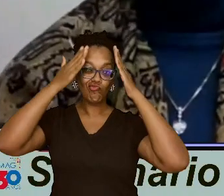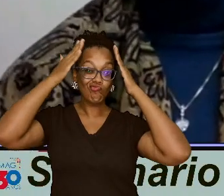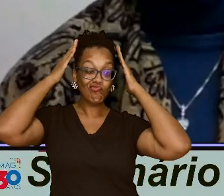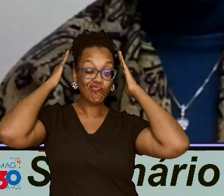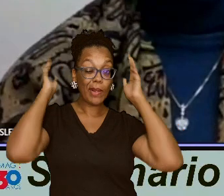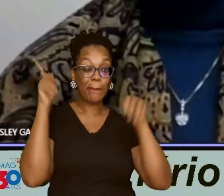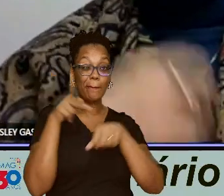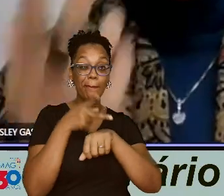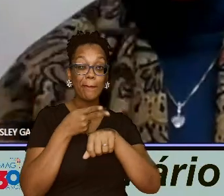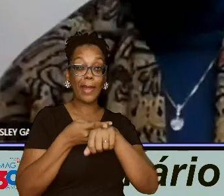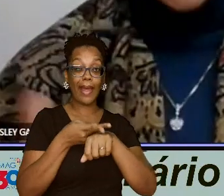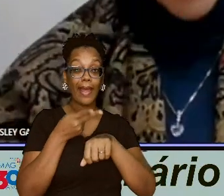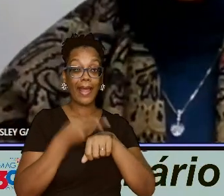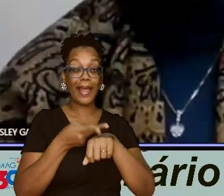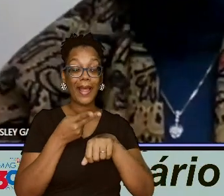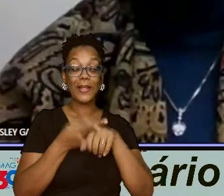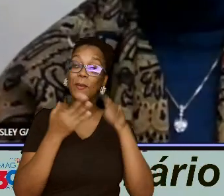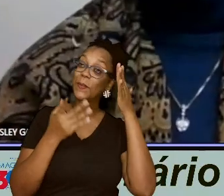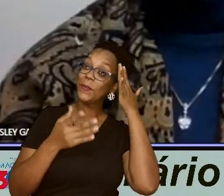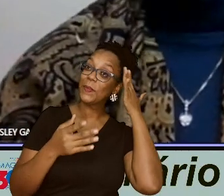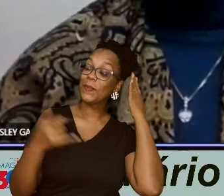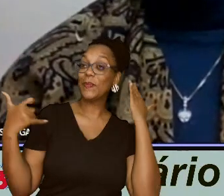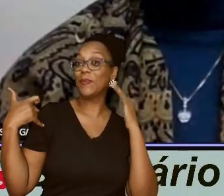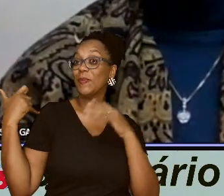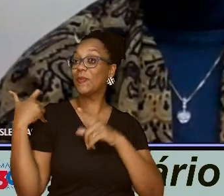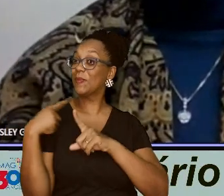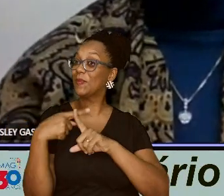platinados, né? De meia-idade,